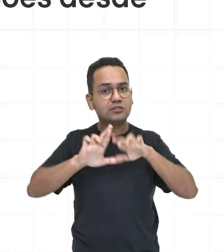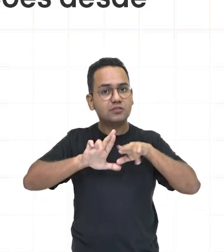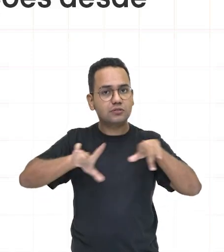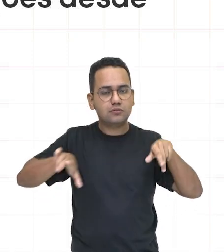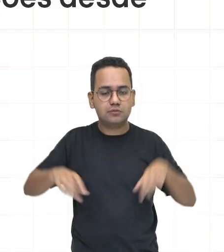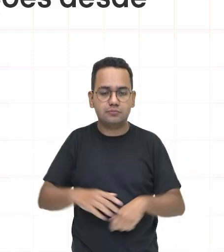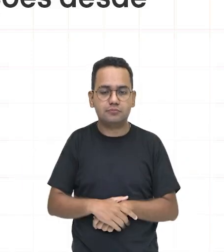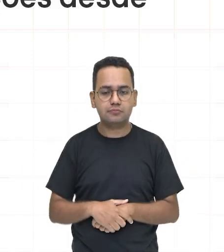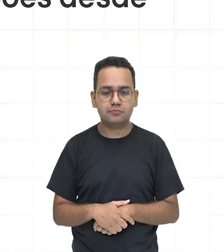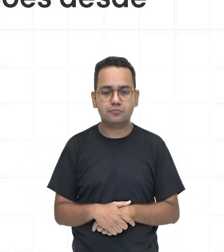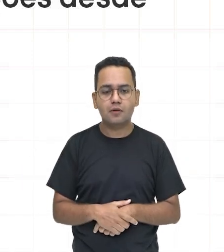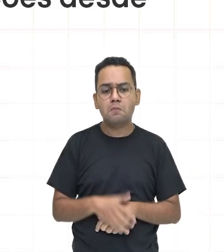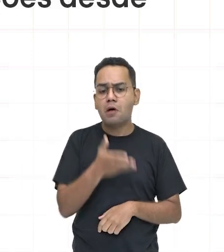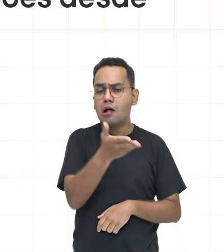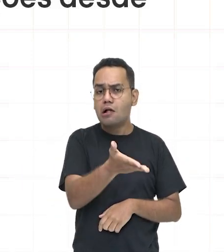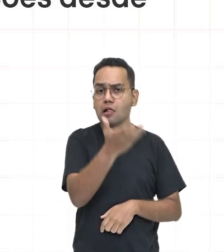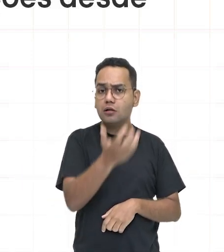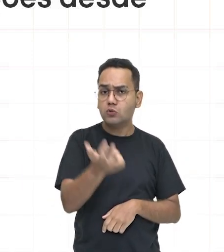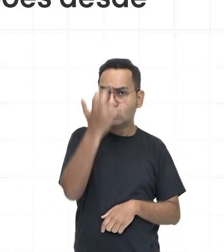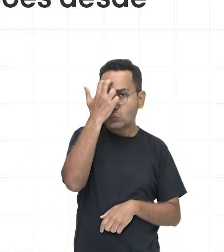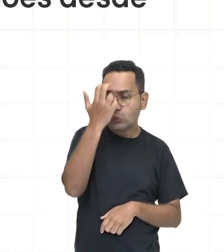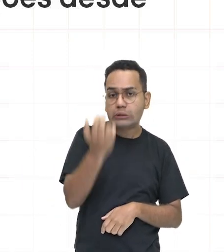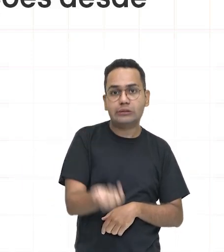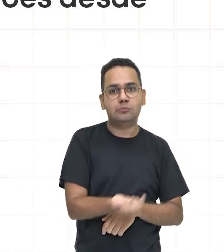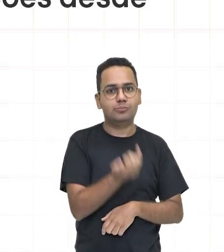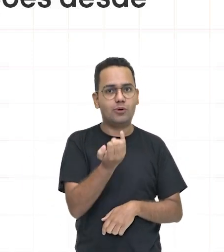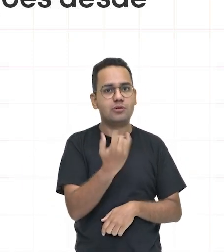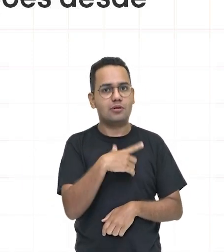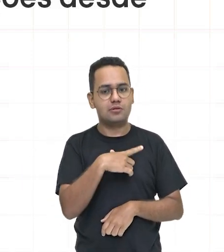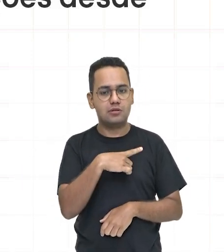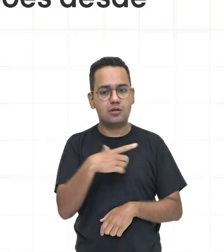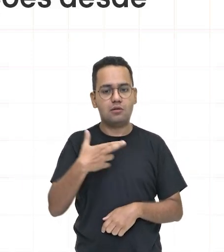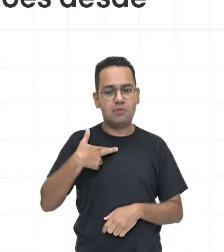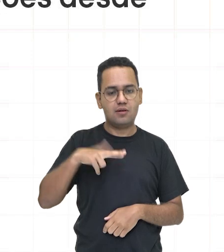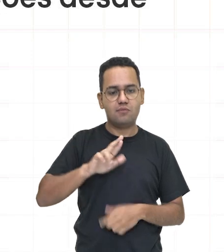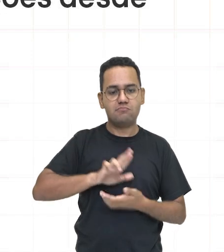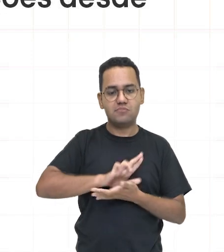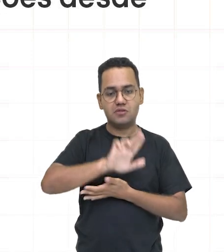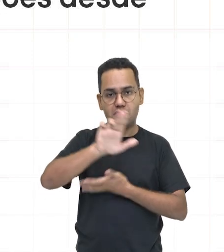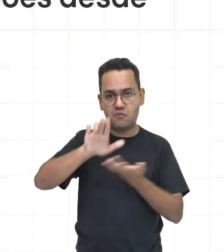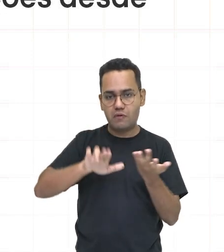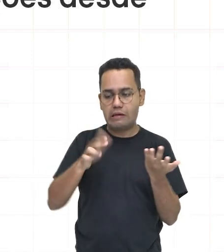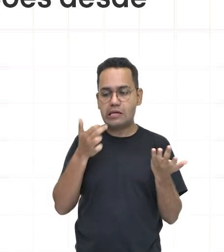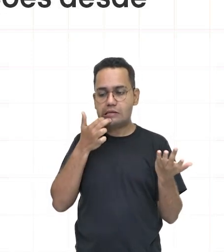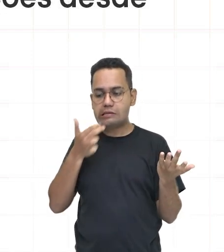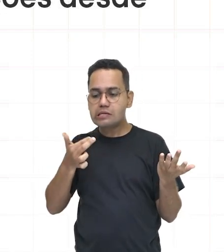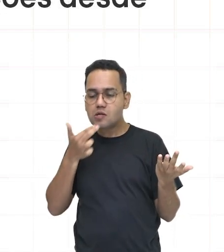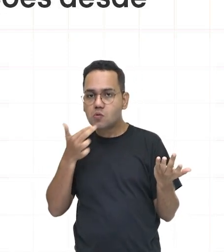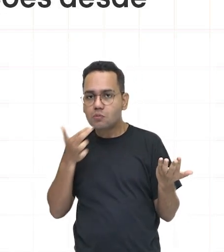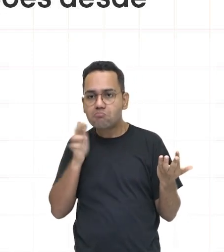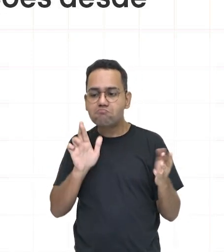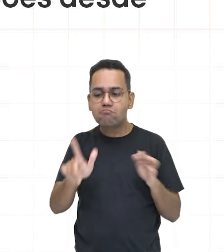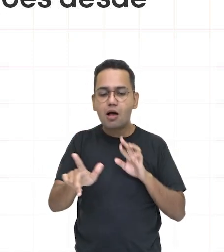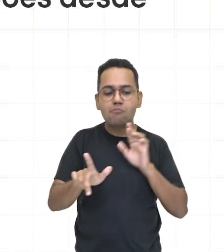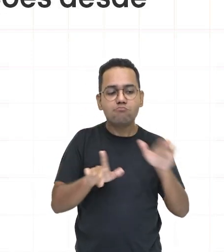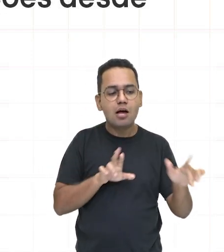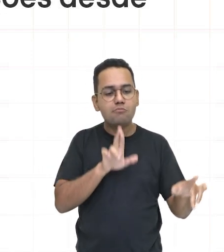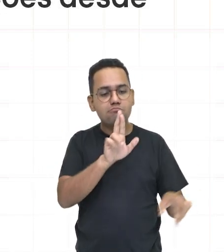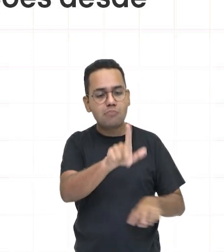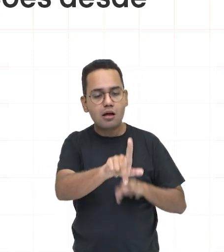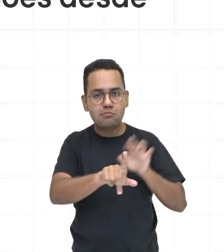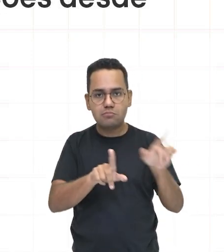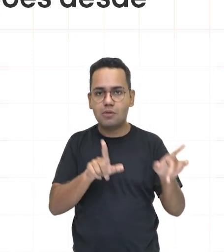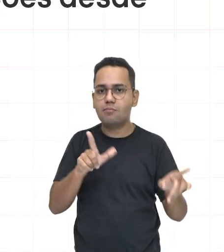apresentam contrastes culturais importantes, como religiões diferentes, línguas predominantes em umas regiões e em